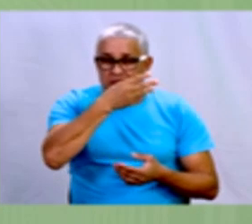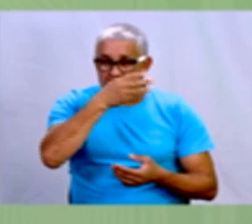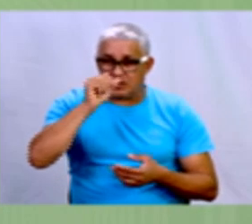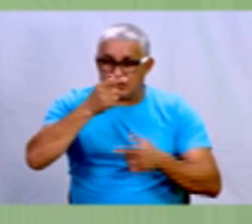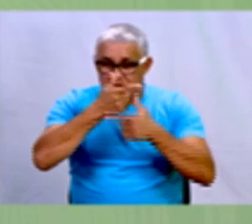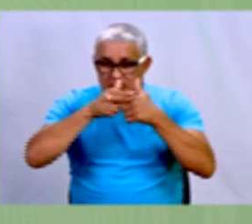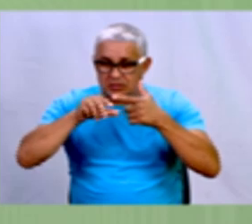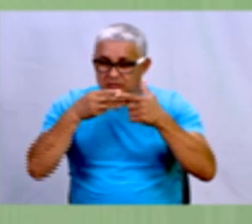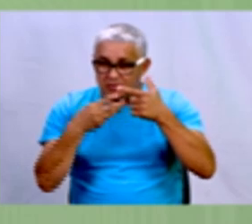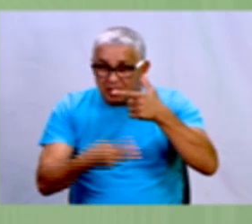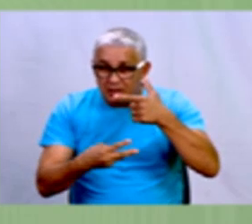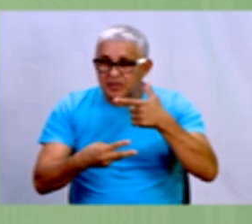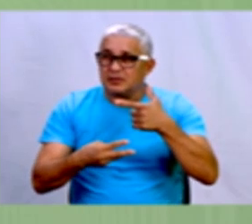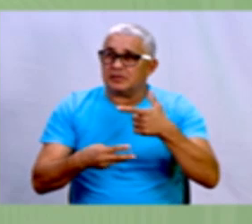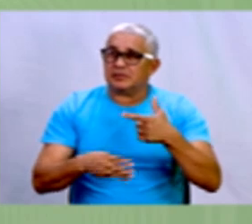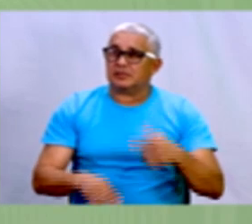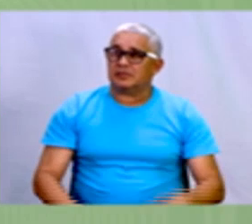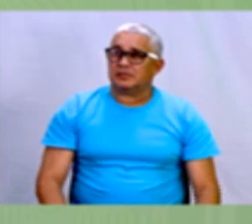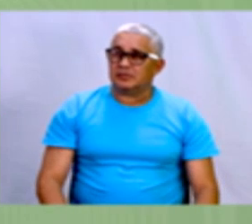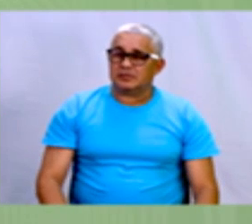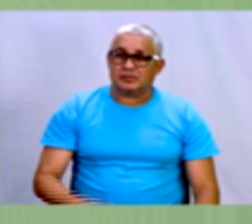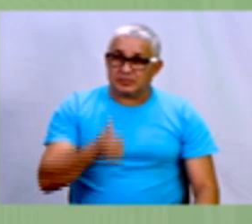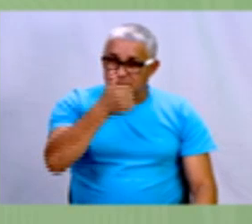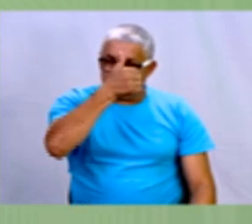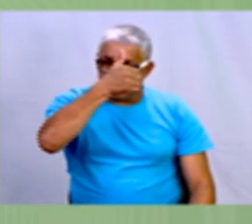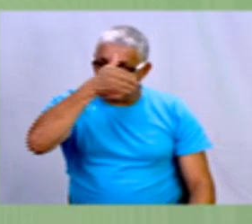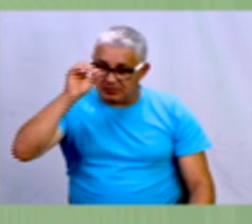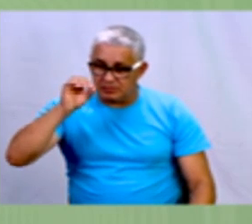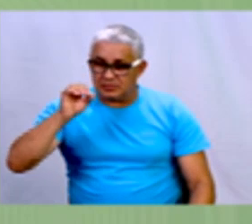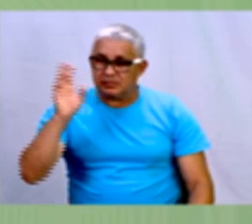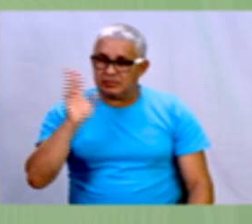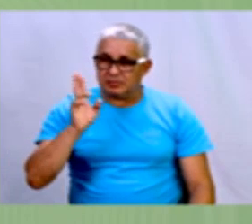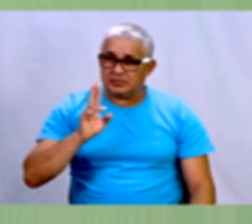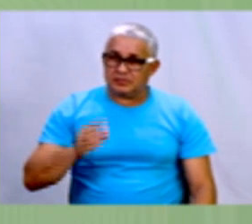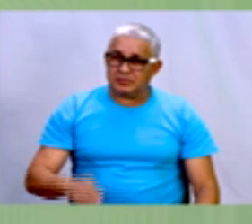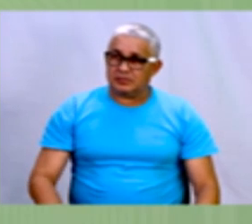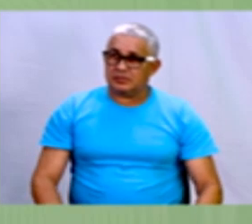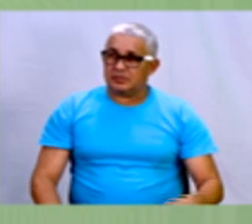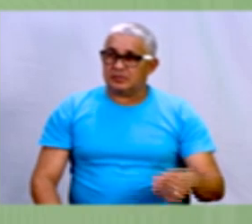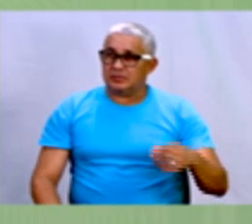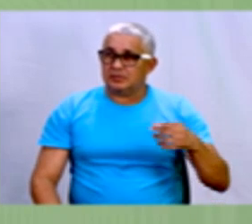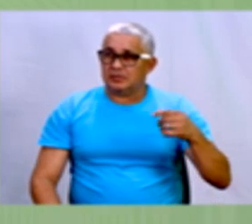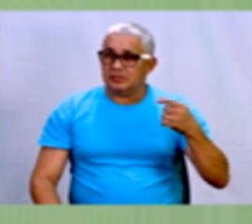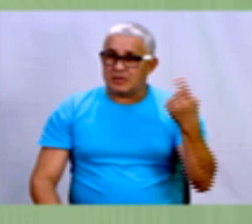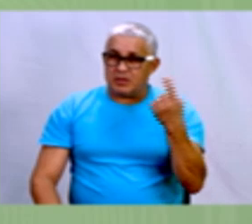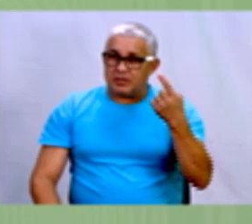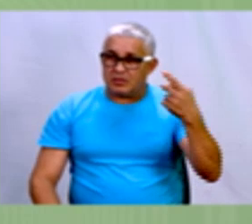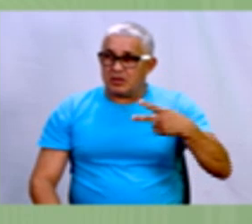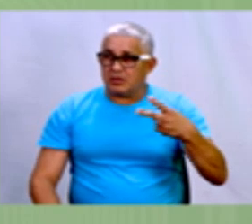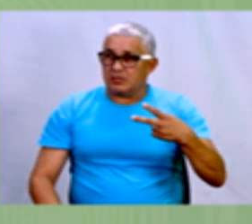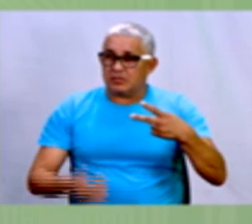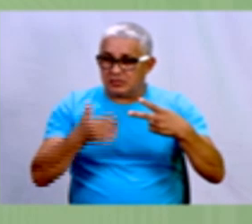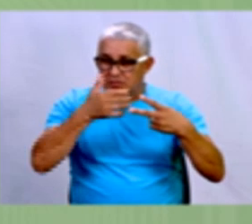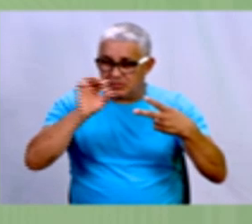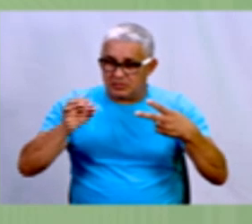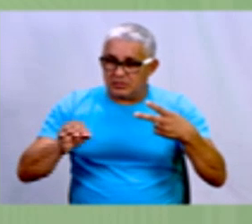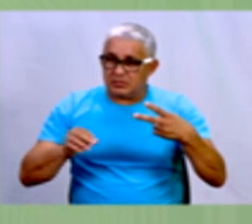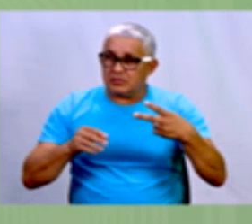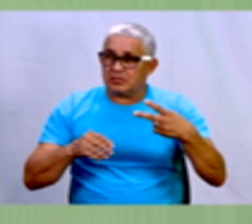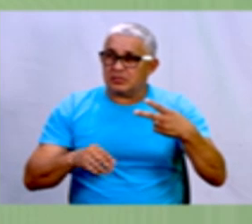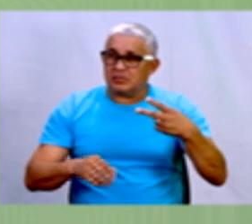no período 1, eu vou amortizar R$100, no período 2, que é o segundo mês, R$100, e no período